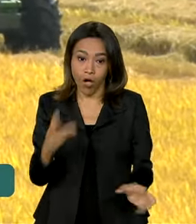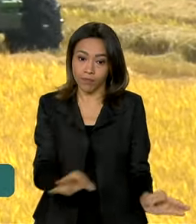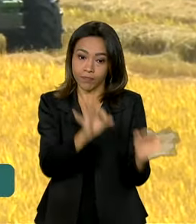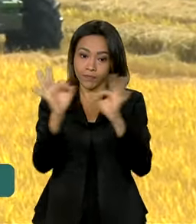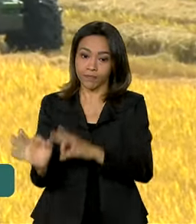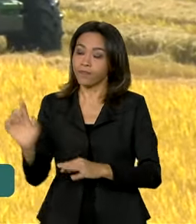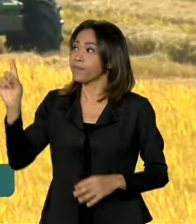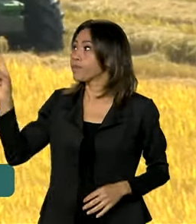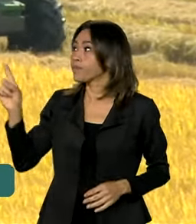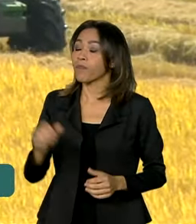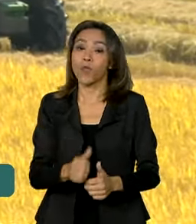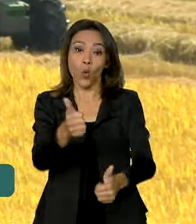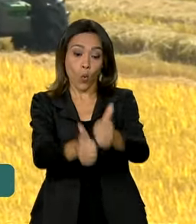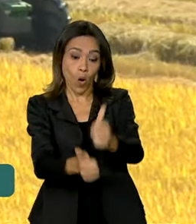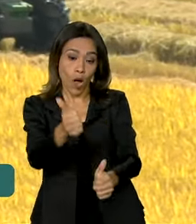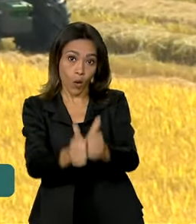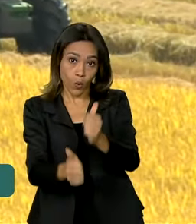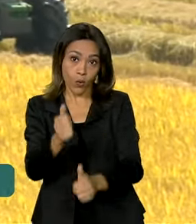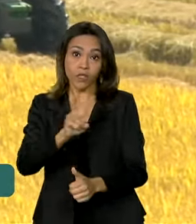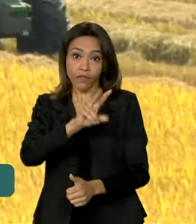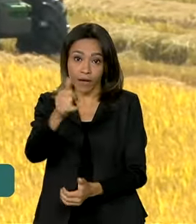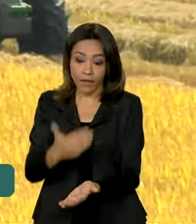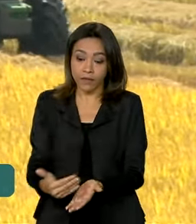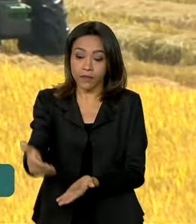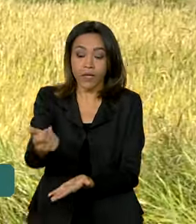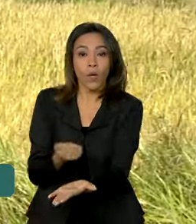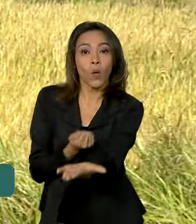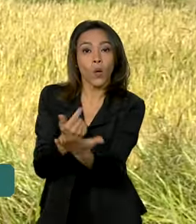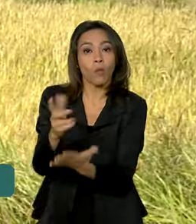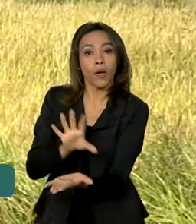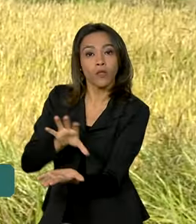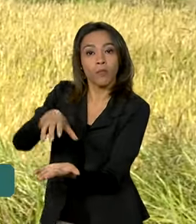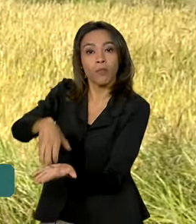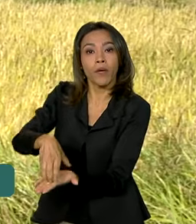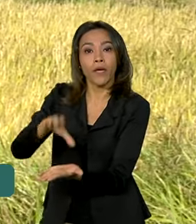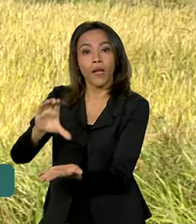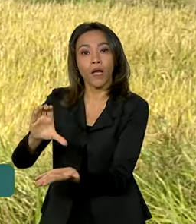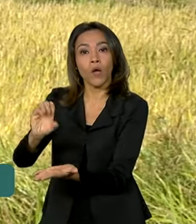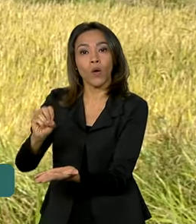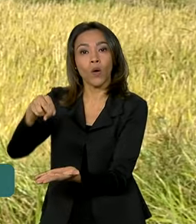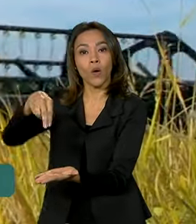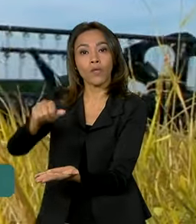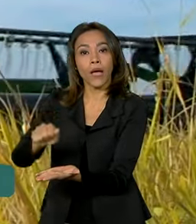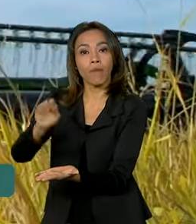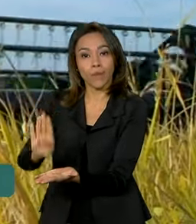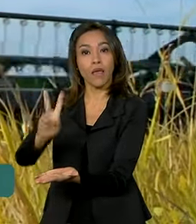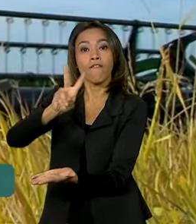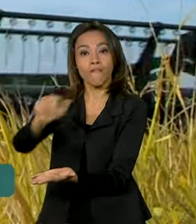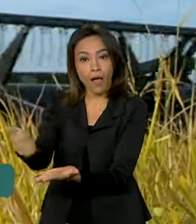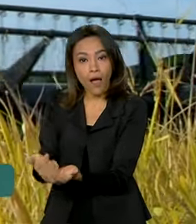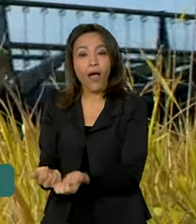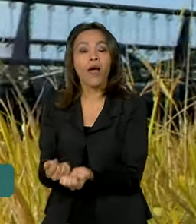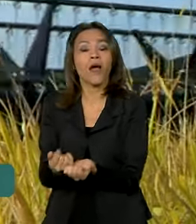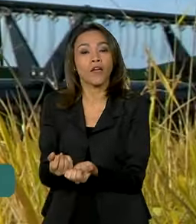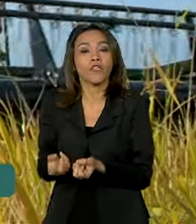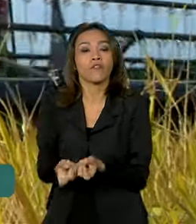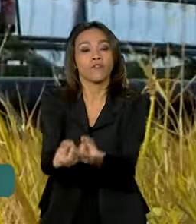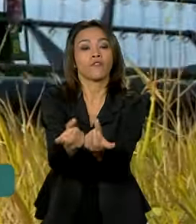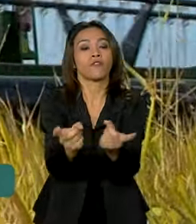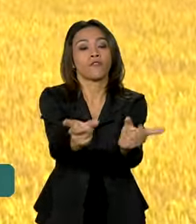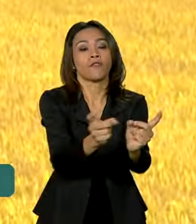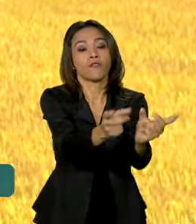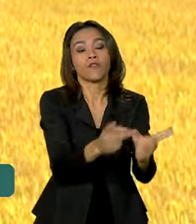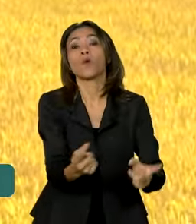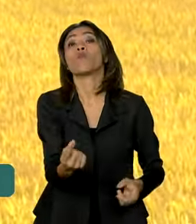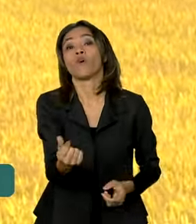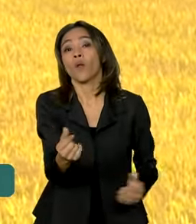o arroz que será comprado pela companhia Nacional de abastecimento a Conab vai chegar ao consumidor brasileiro por